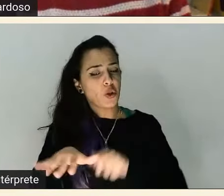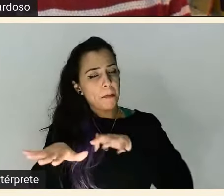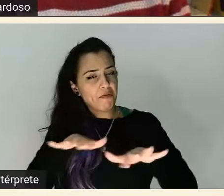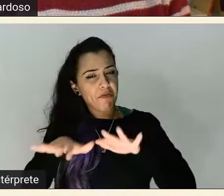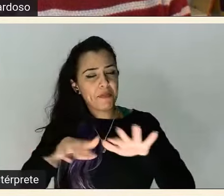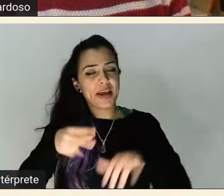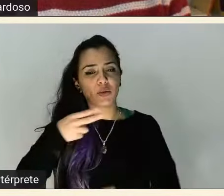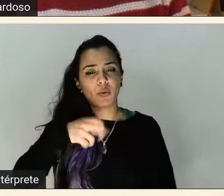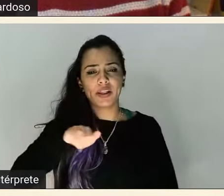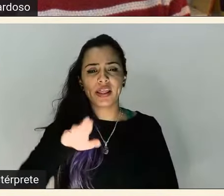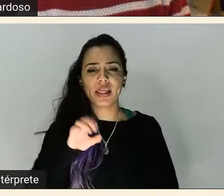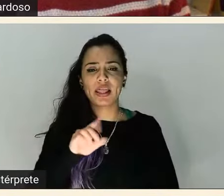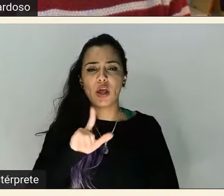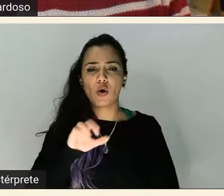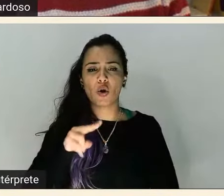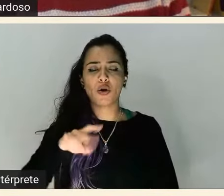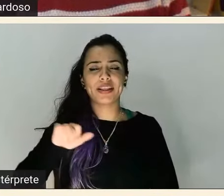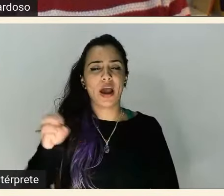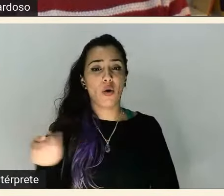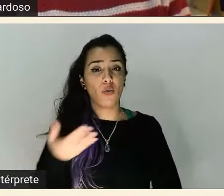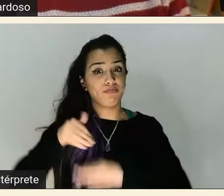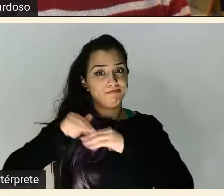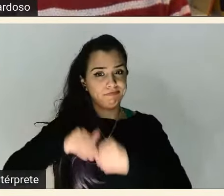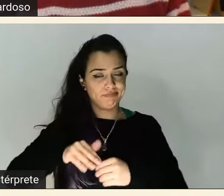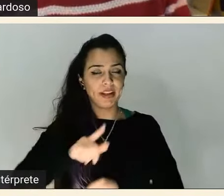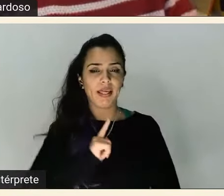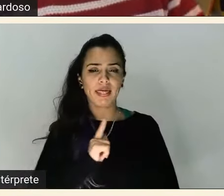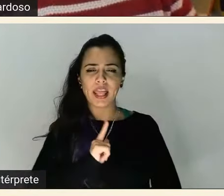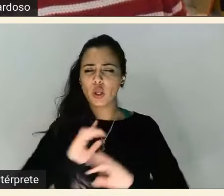neocolonial. Tem toda